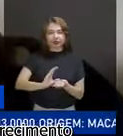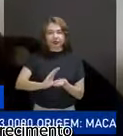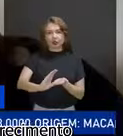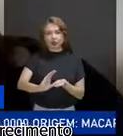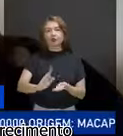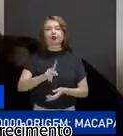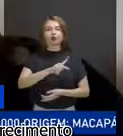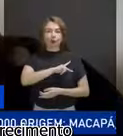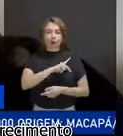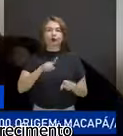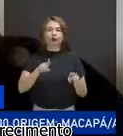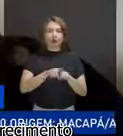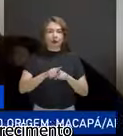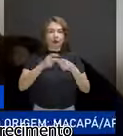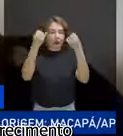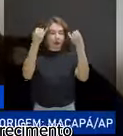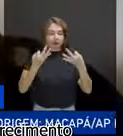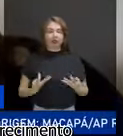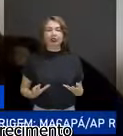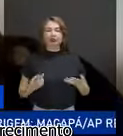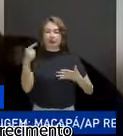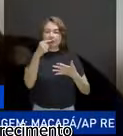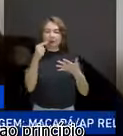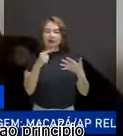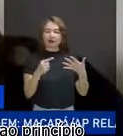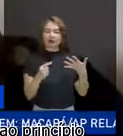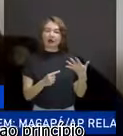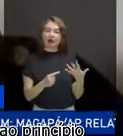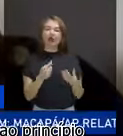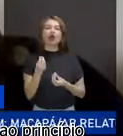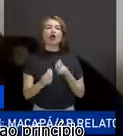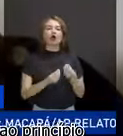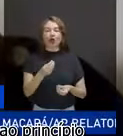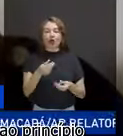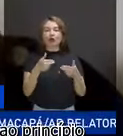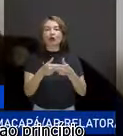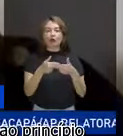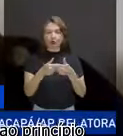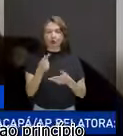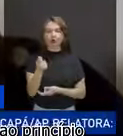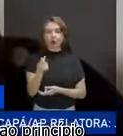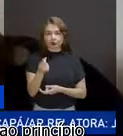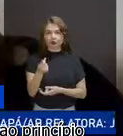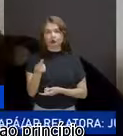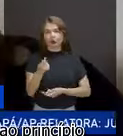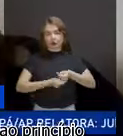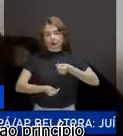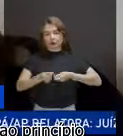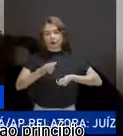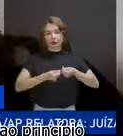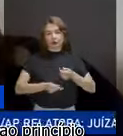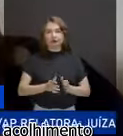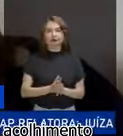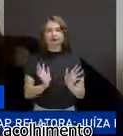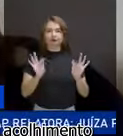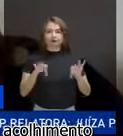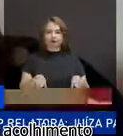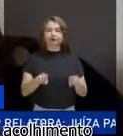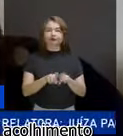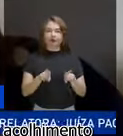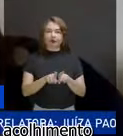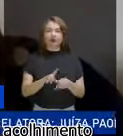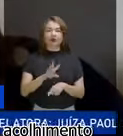Requereu ainda o esclarecimento dos critérios adotados para concluir que o gasto atende ao princípio da economicidade. Ao final, pugnou